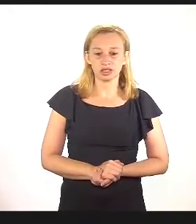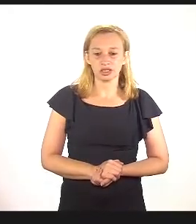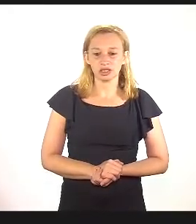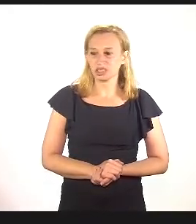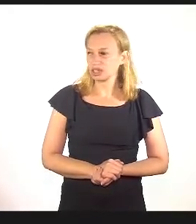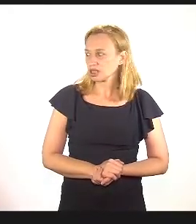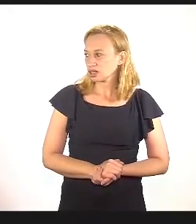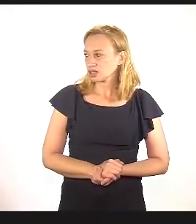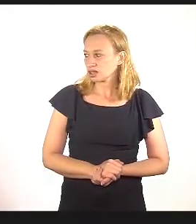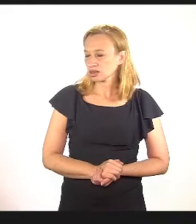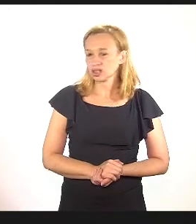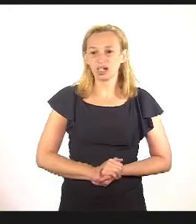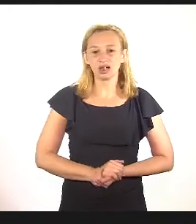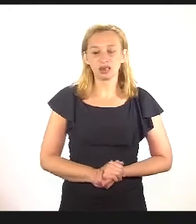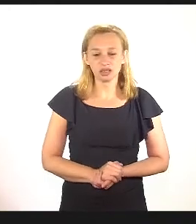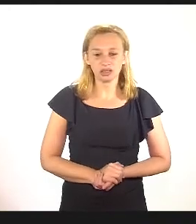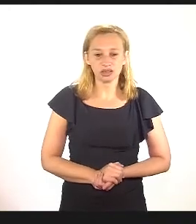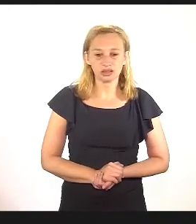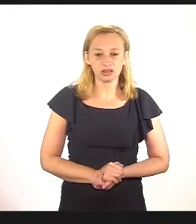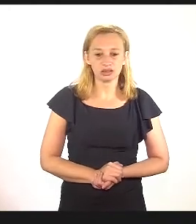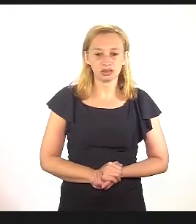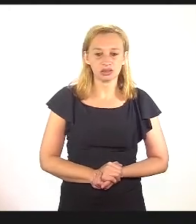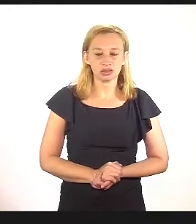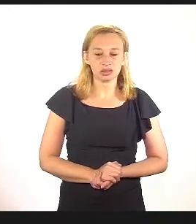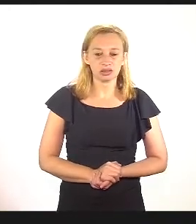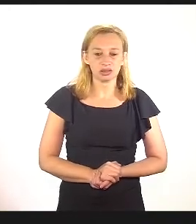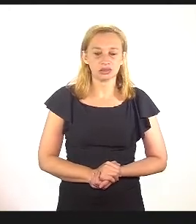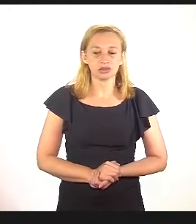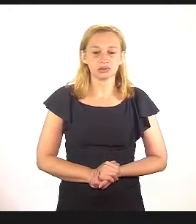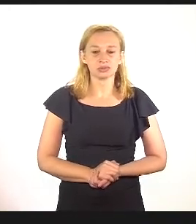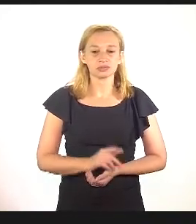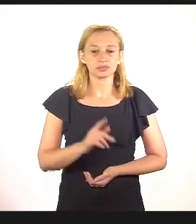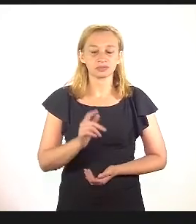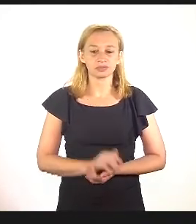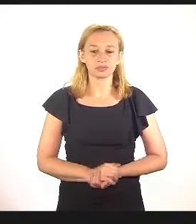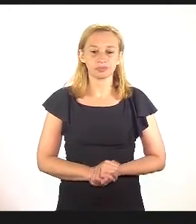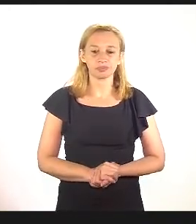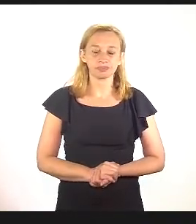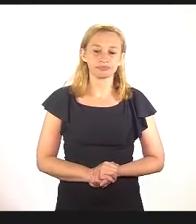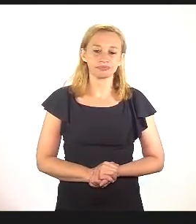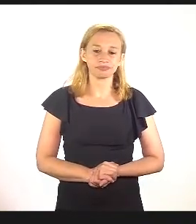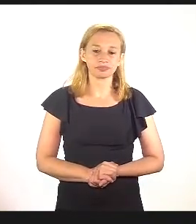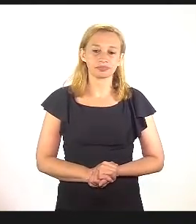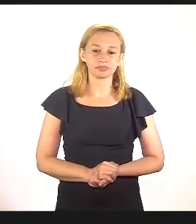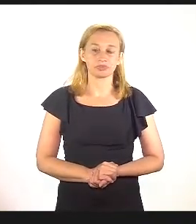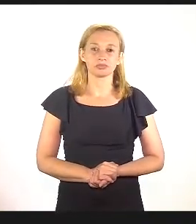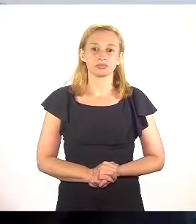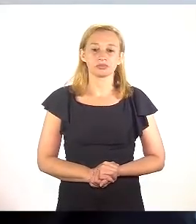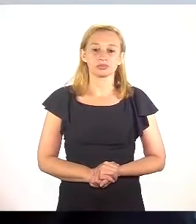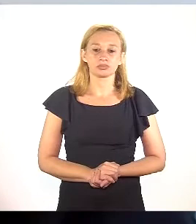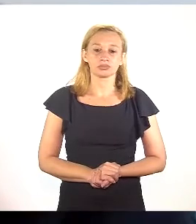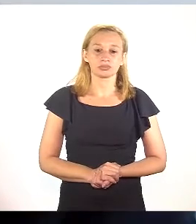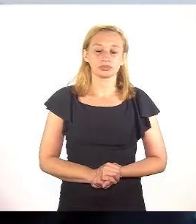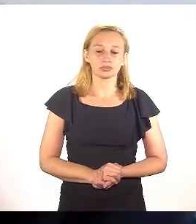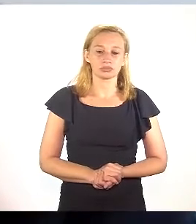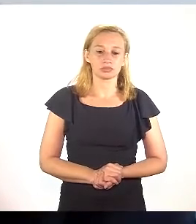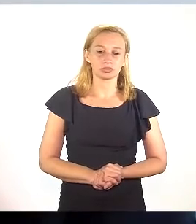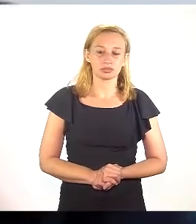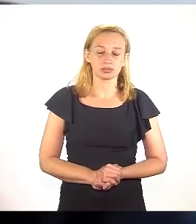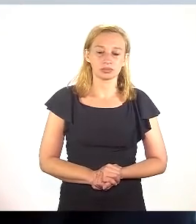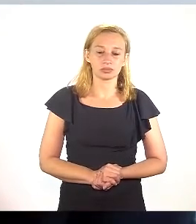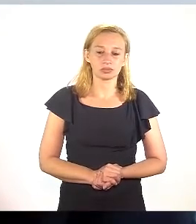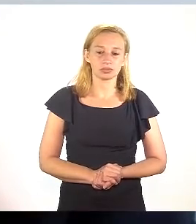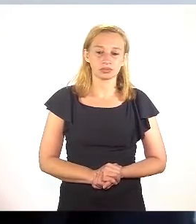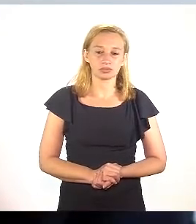que amplia tanto, né, as prerrogativas das agências, né? O marco relatório traz,